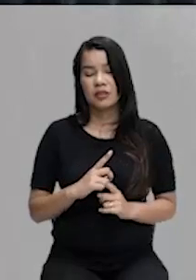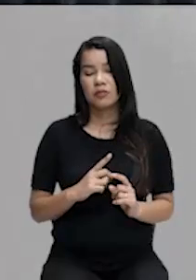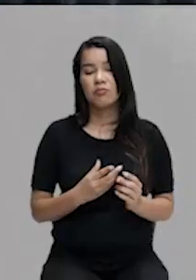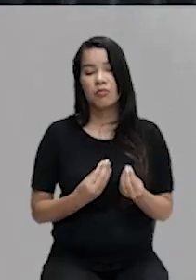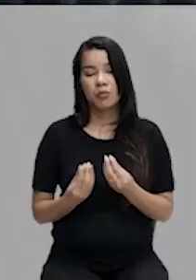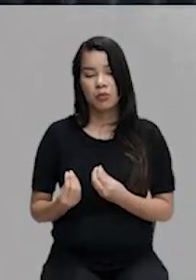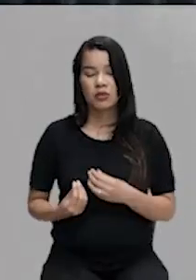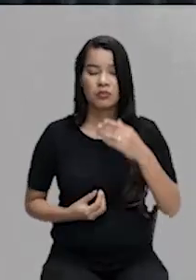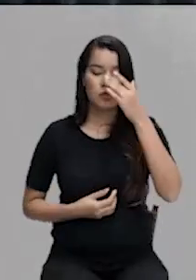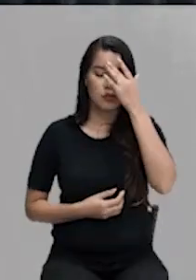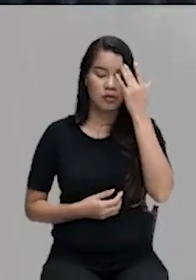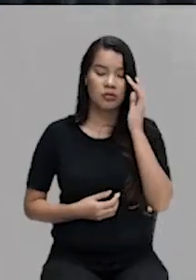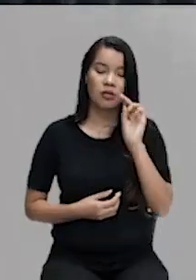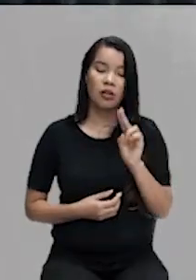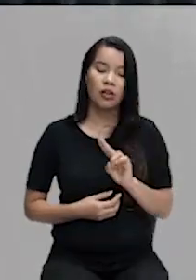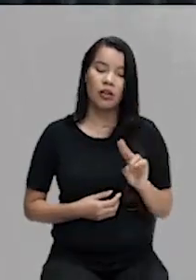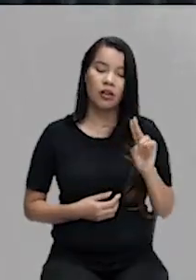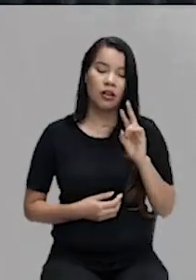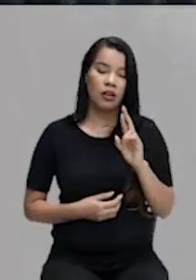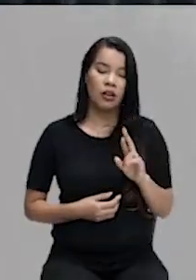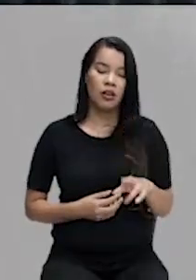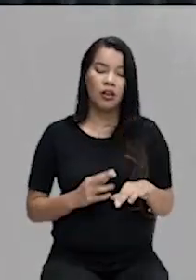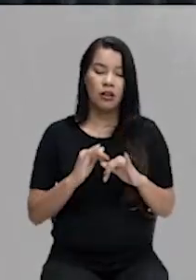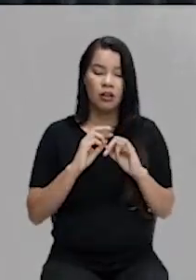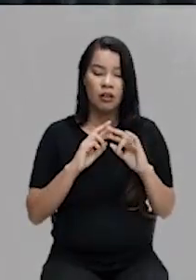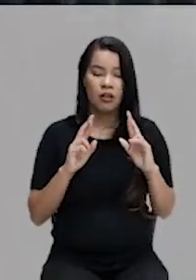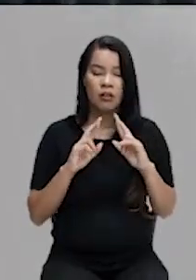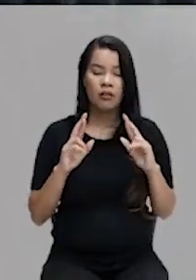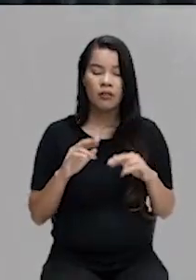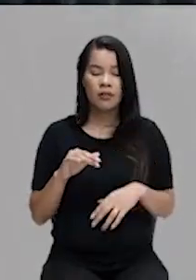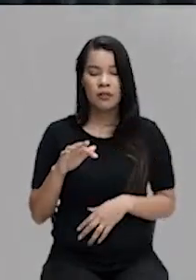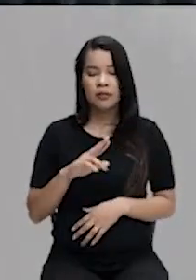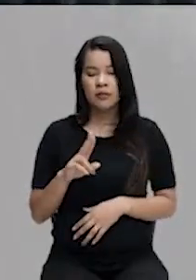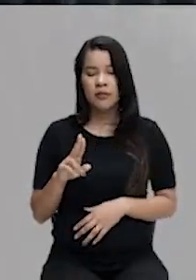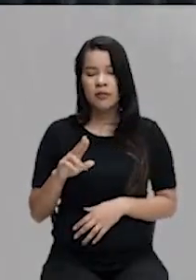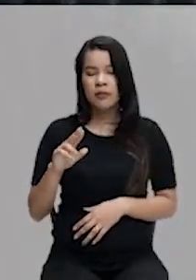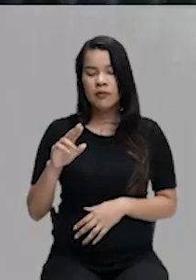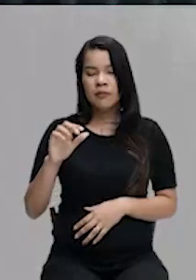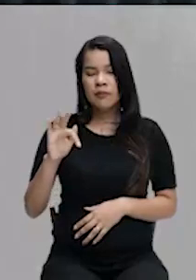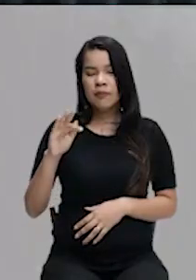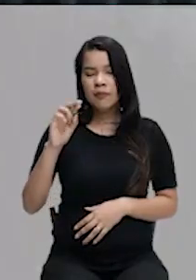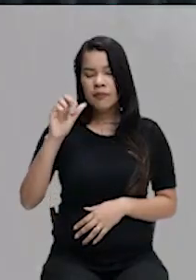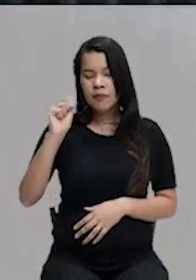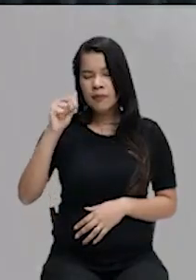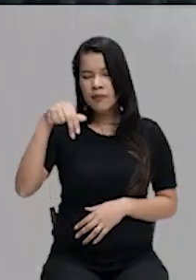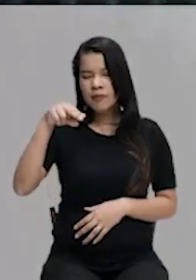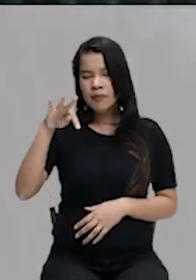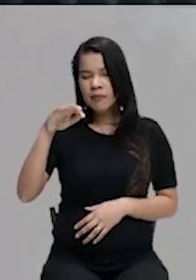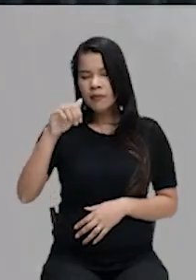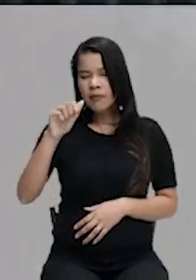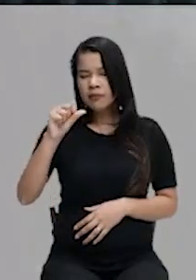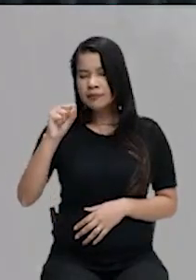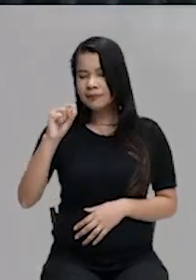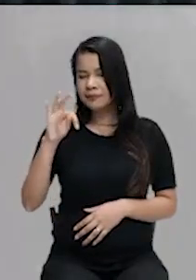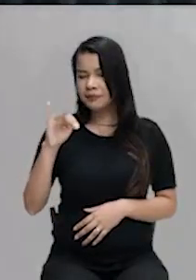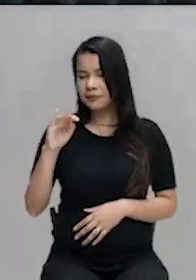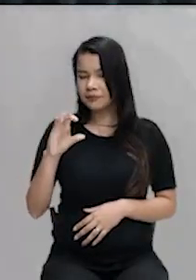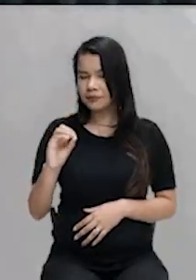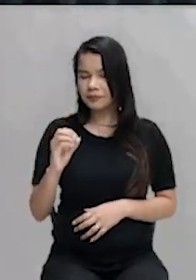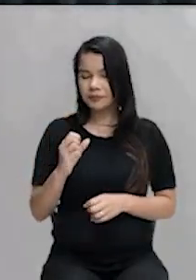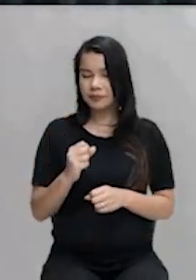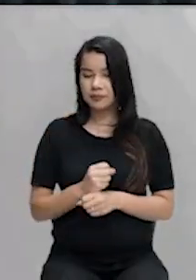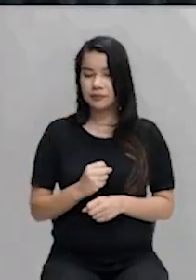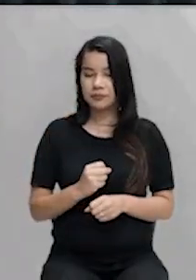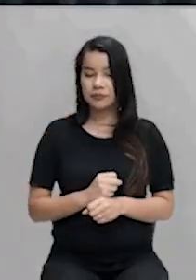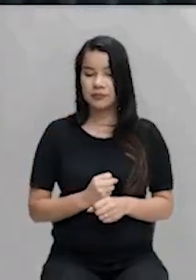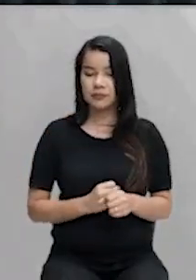ativos. Na reportagem do Fantástico do dia 19 de setembro, ele trouxe coisas bem incríveis e bem impressionantes. Não sei se vocês